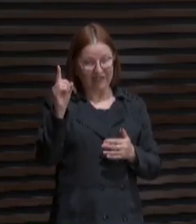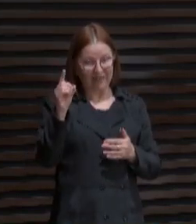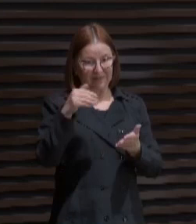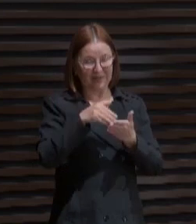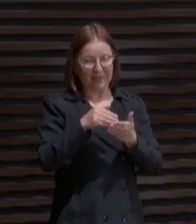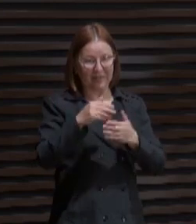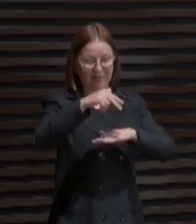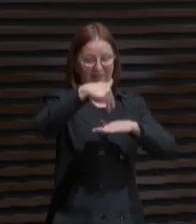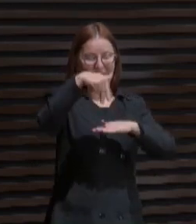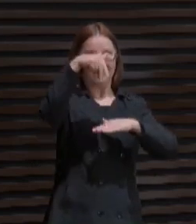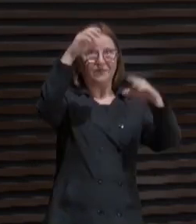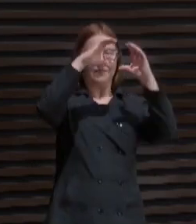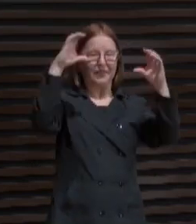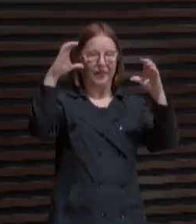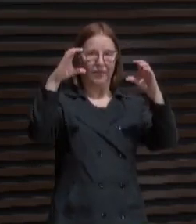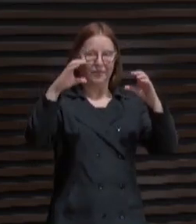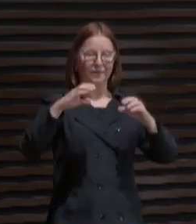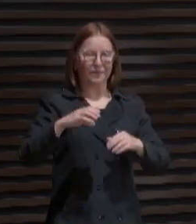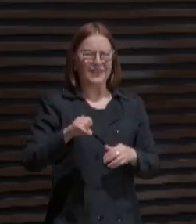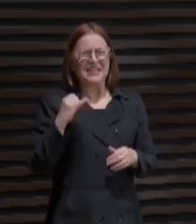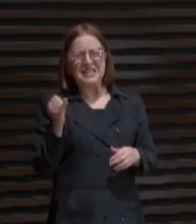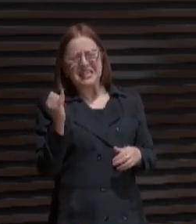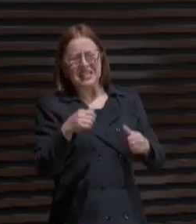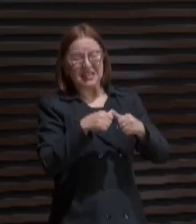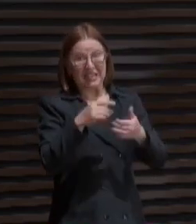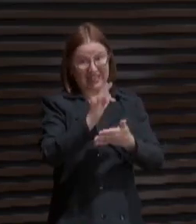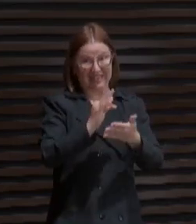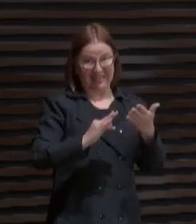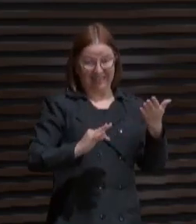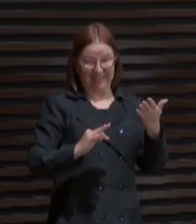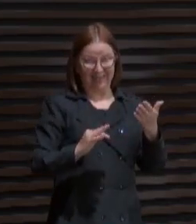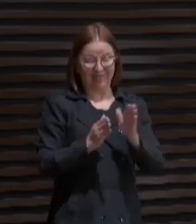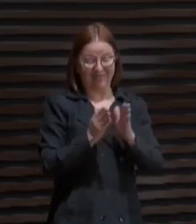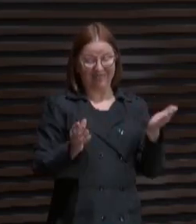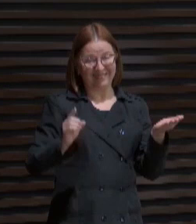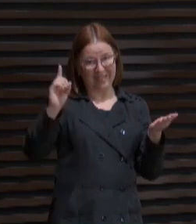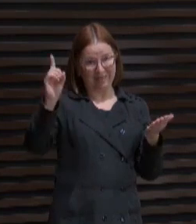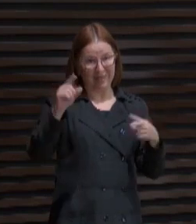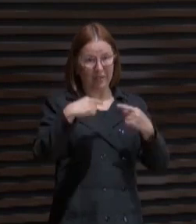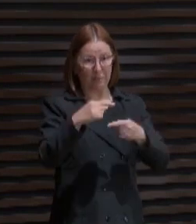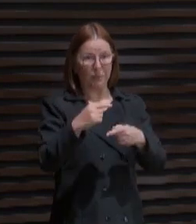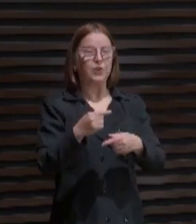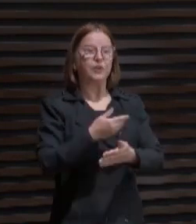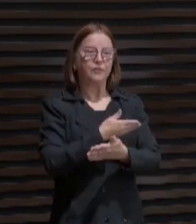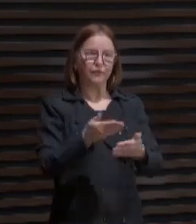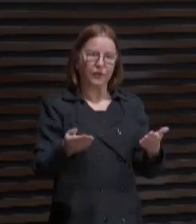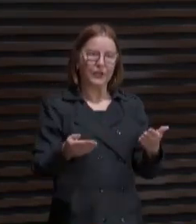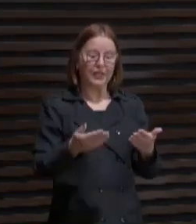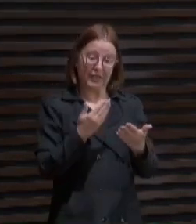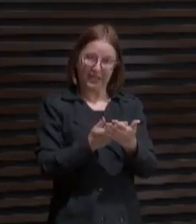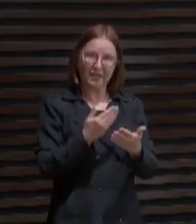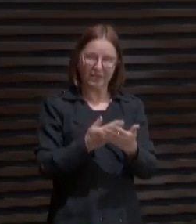céus. E é muito precioso esse trecho da palavra, depois vocês vão lá estudar e meditar